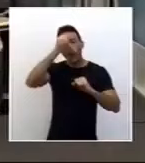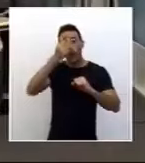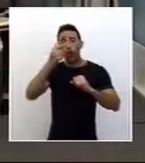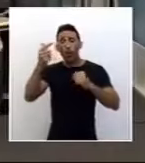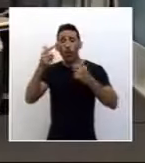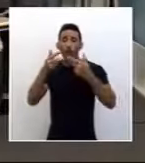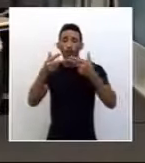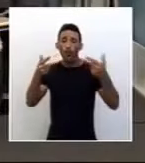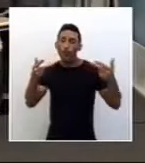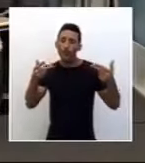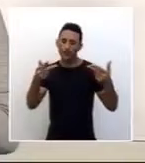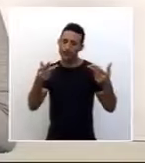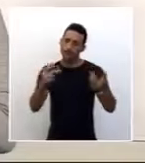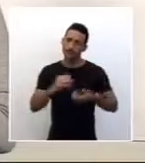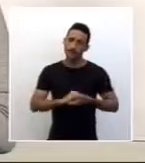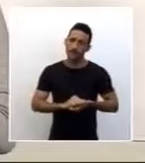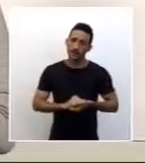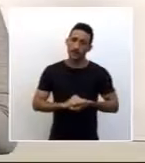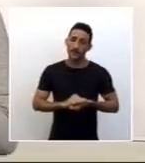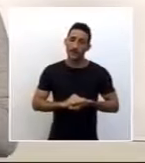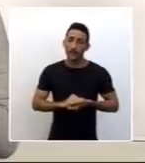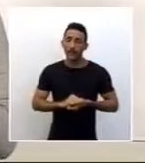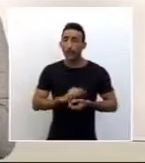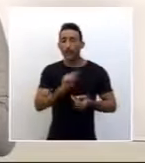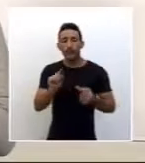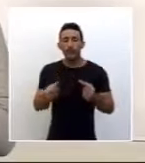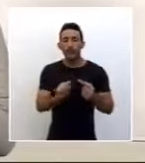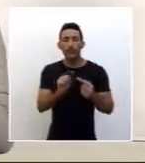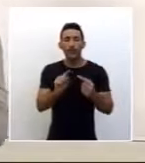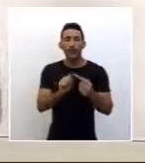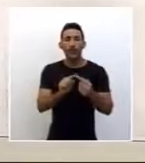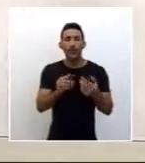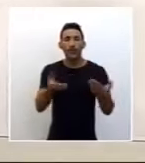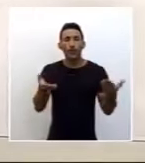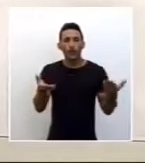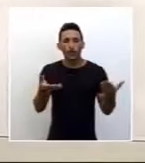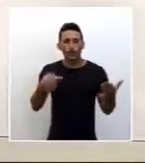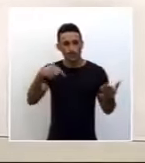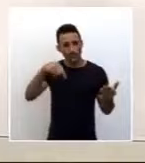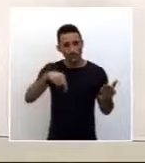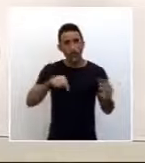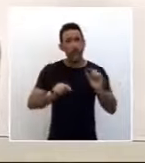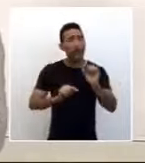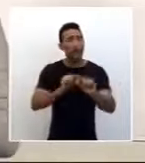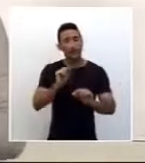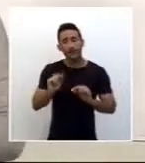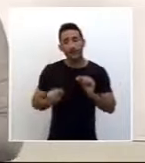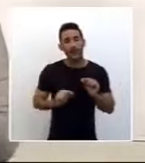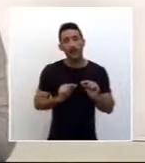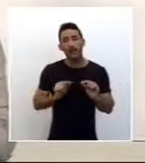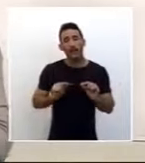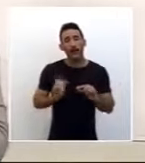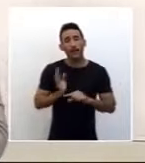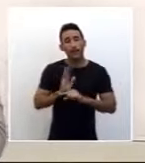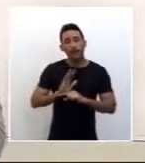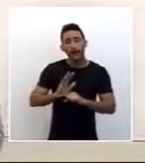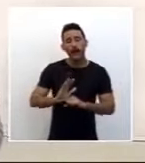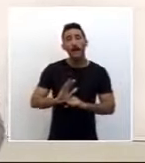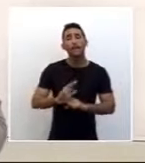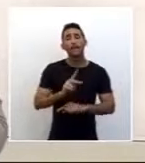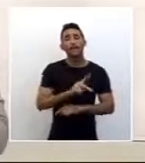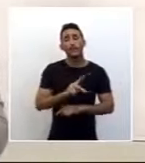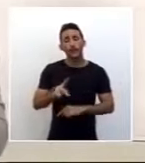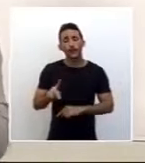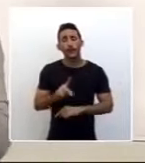né e e o Nosso propósito de estar aqui eu e o João quando nós saímos da sala é também ajudar os